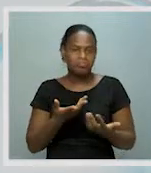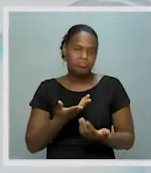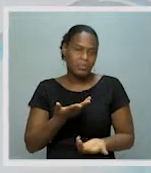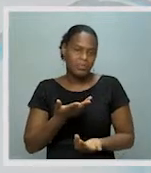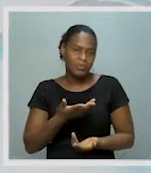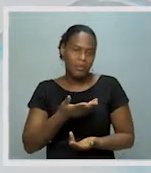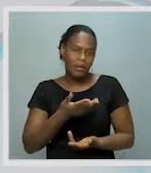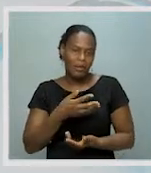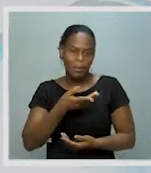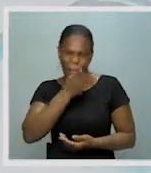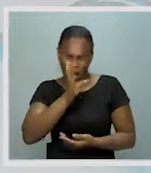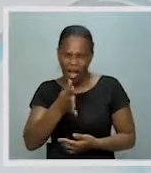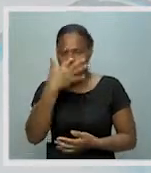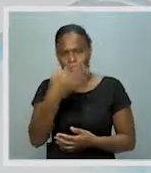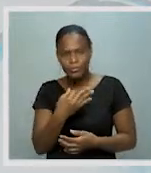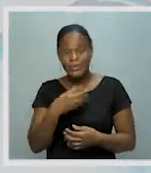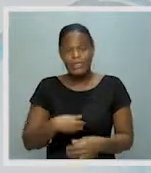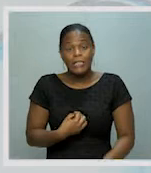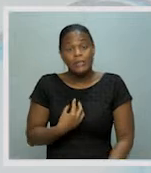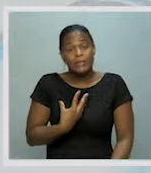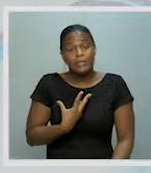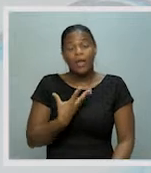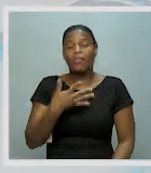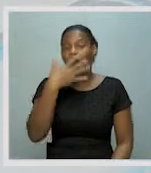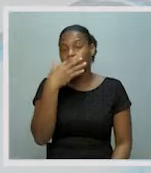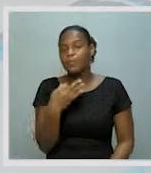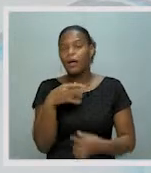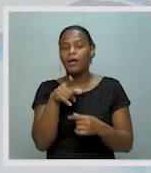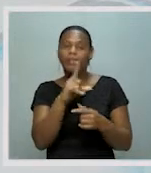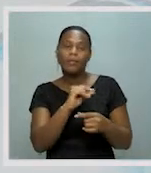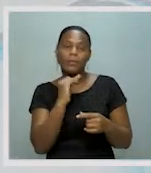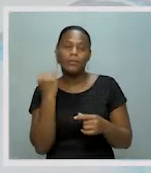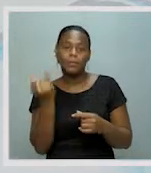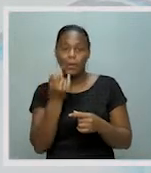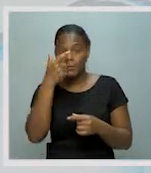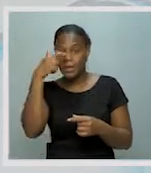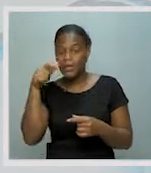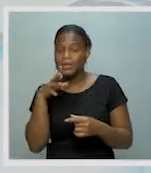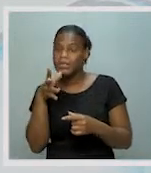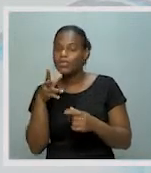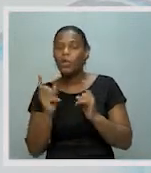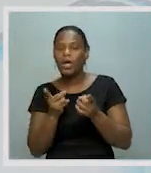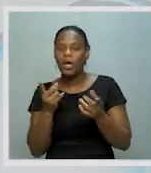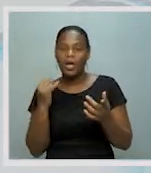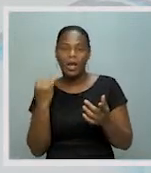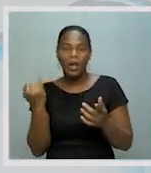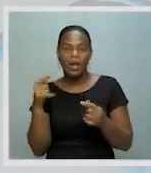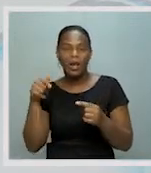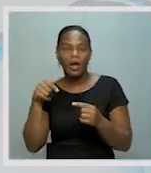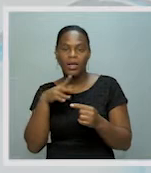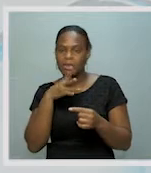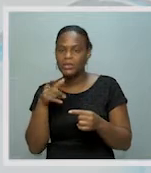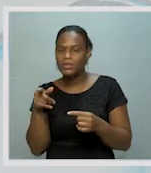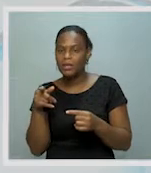práticas, de sentimentos baseado na crença numa entidade considerada o quê? Uma entidade que